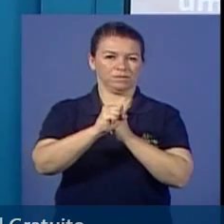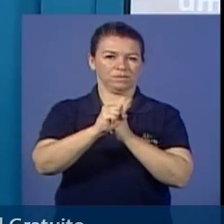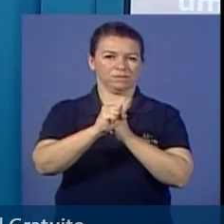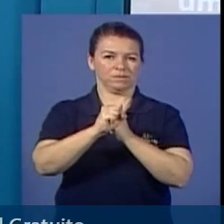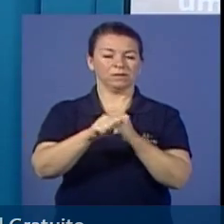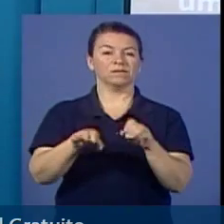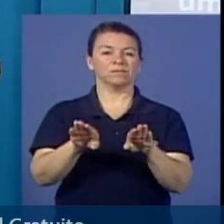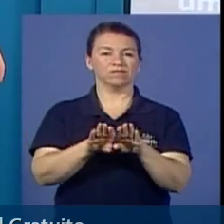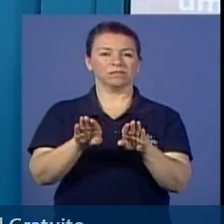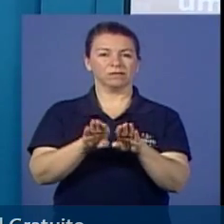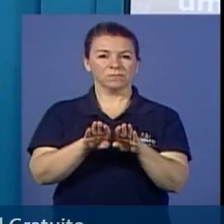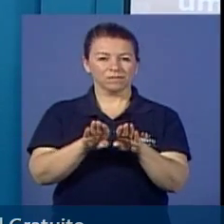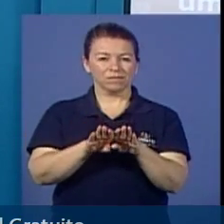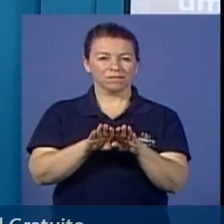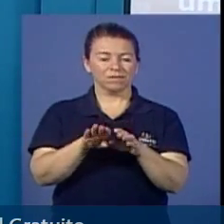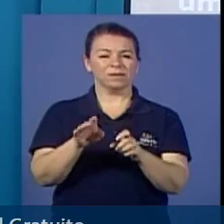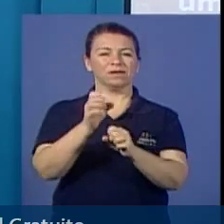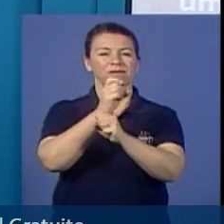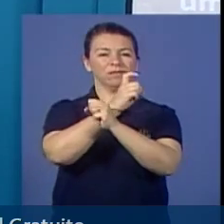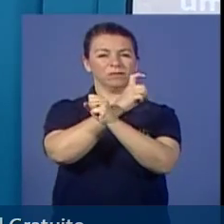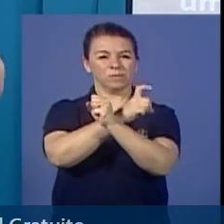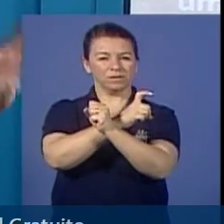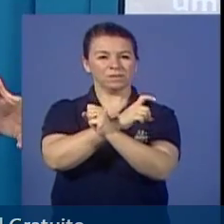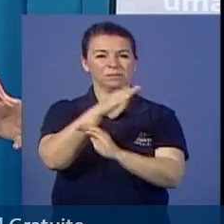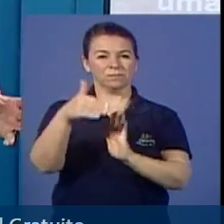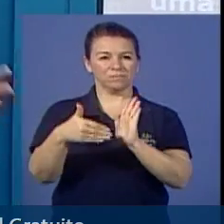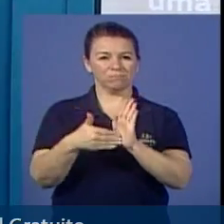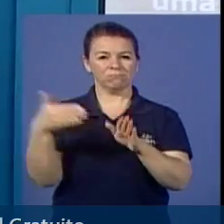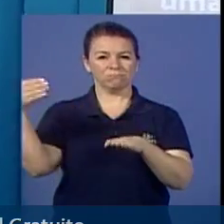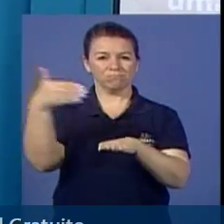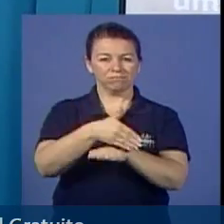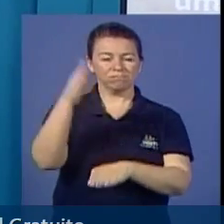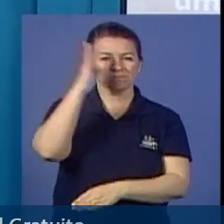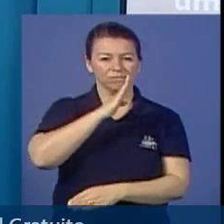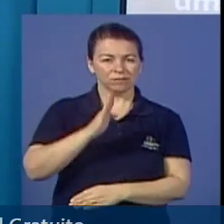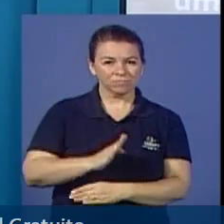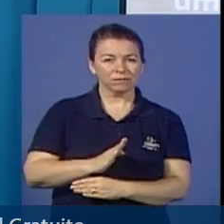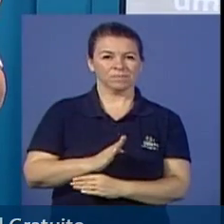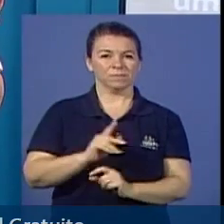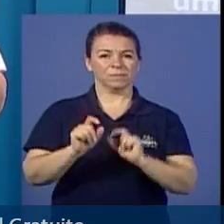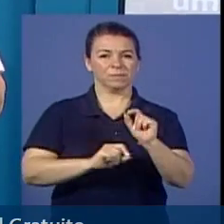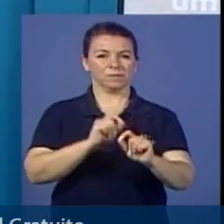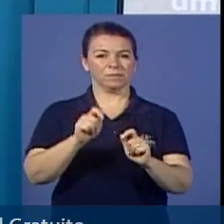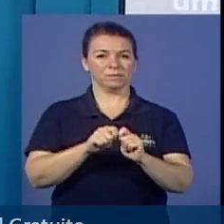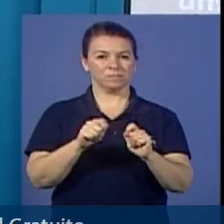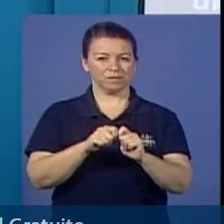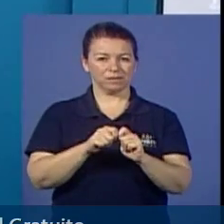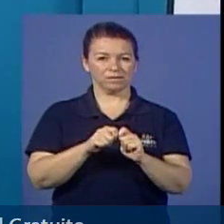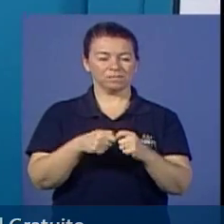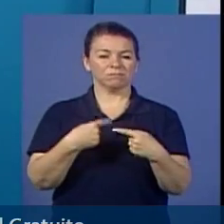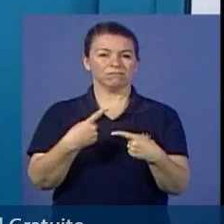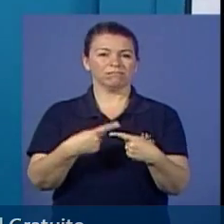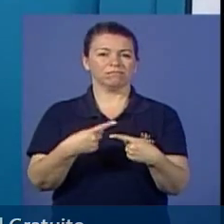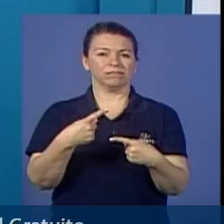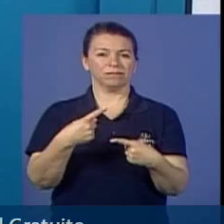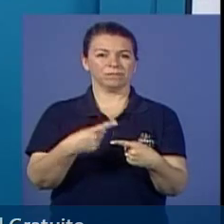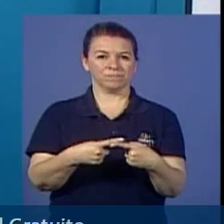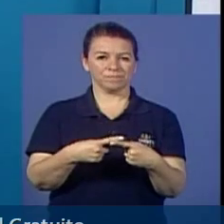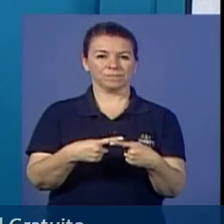E dentro dessa defesa do Brasil, ameaça socialista e comunista, a, digamos, a